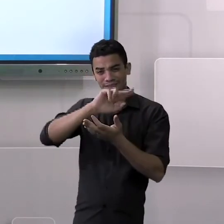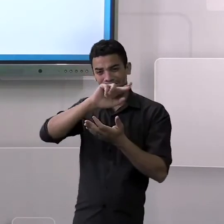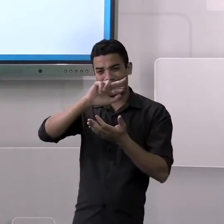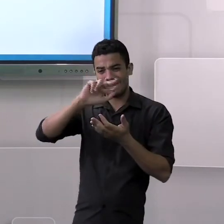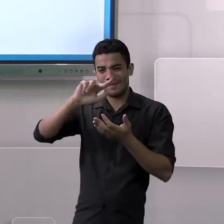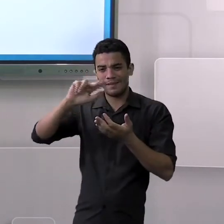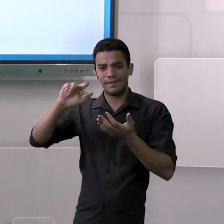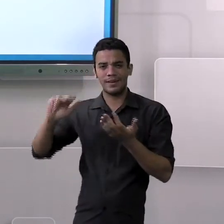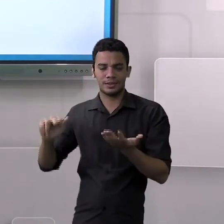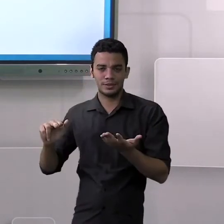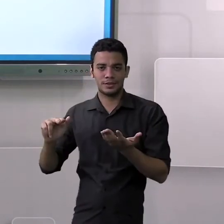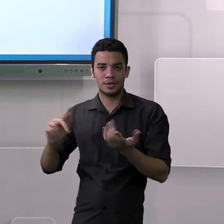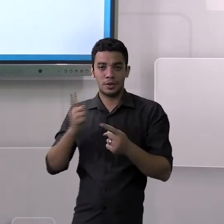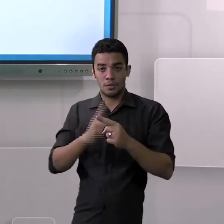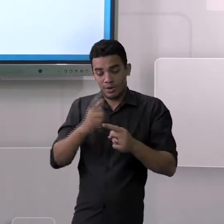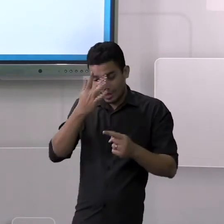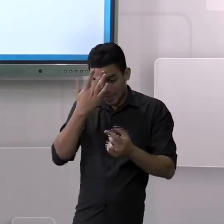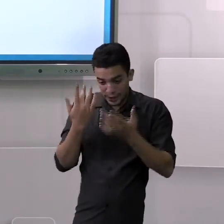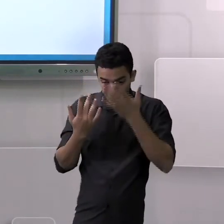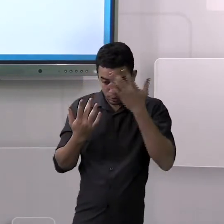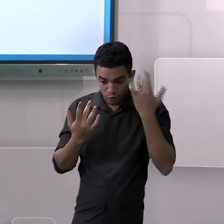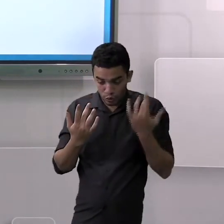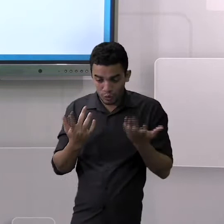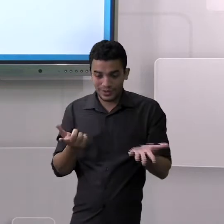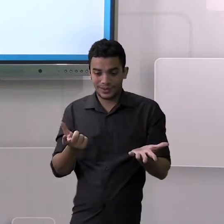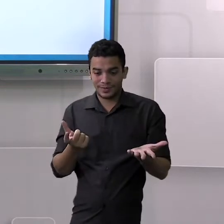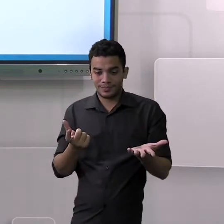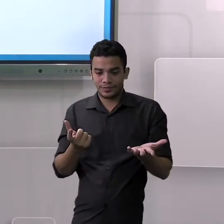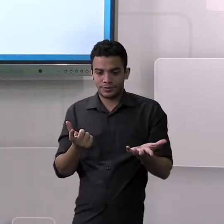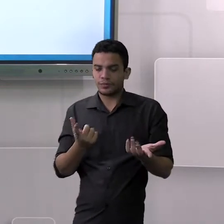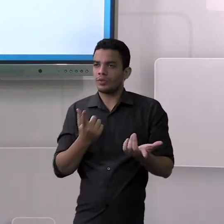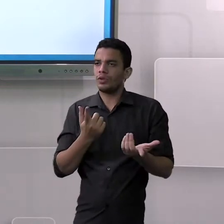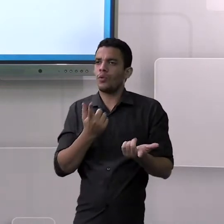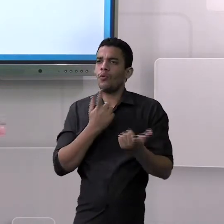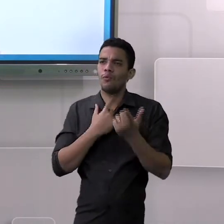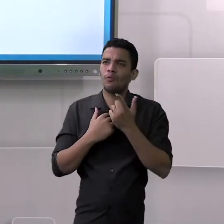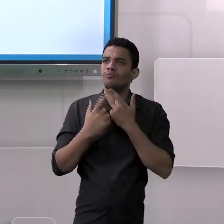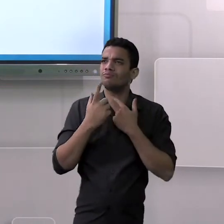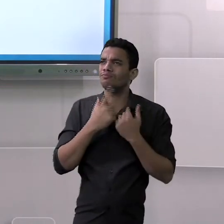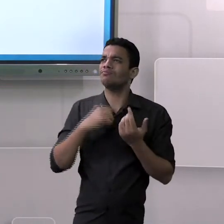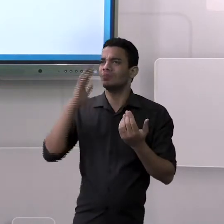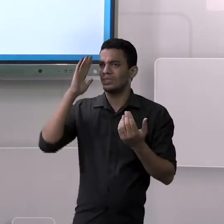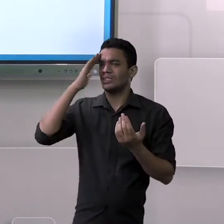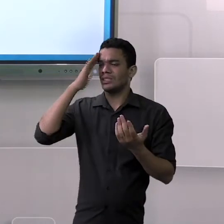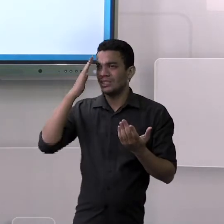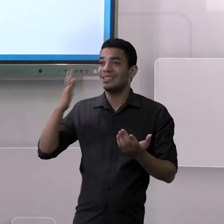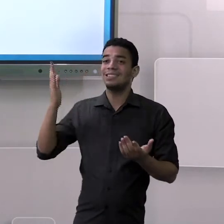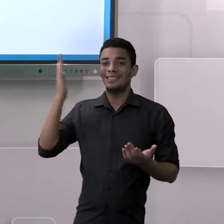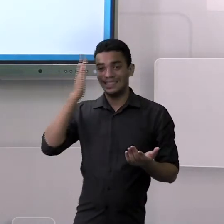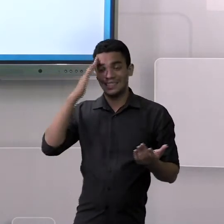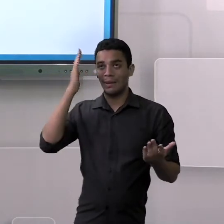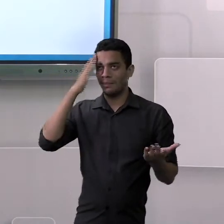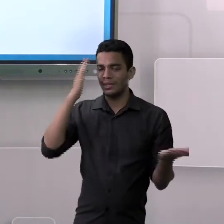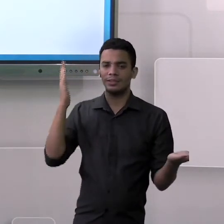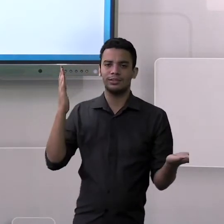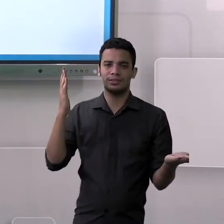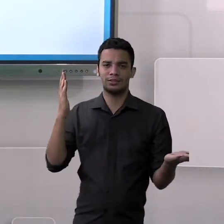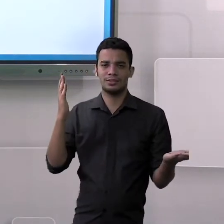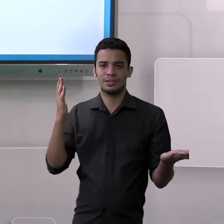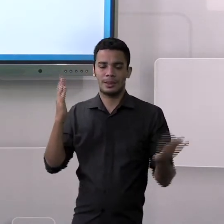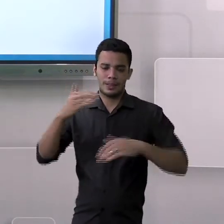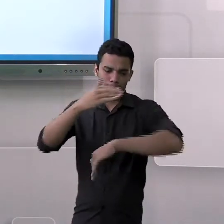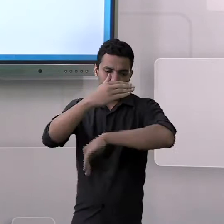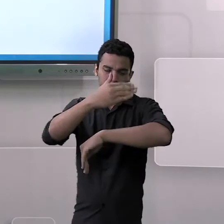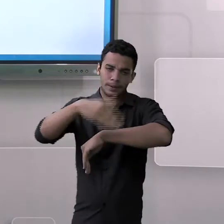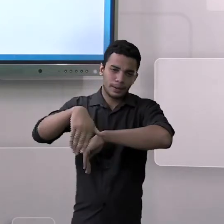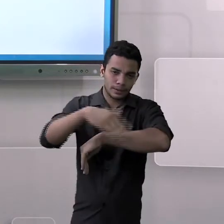da população de saber e vão estar expostos nesses cartazes gigantes nas margens das